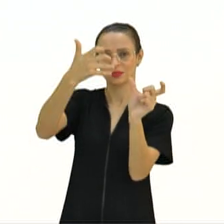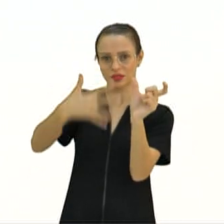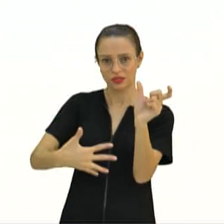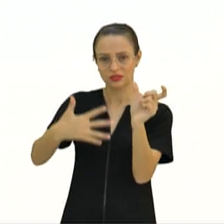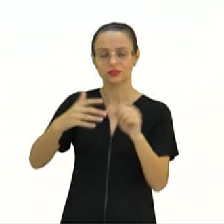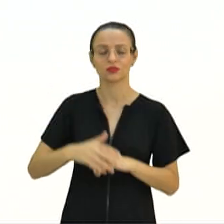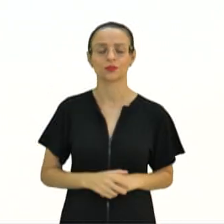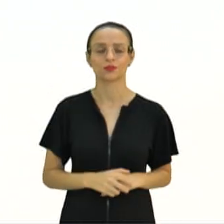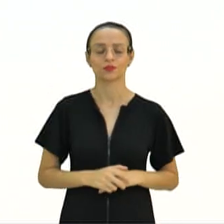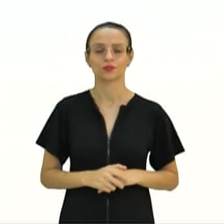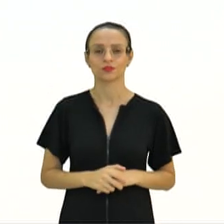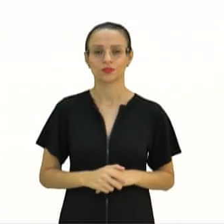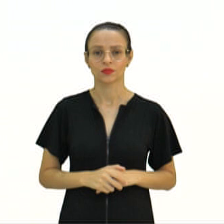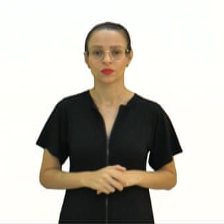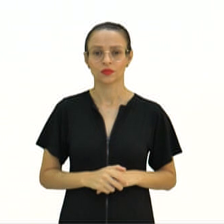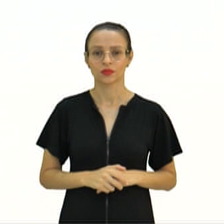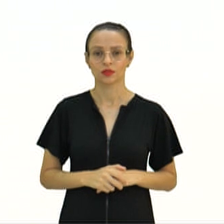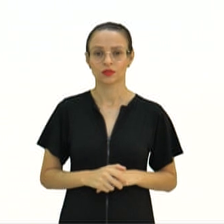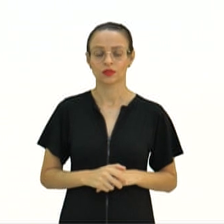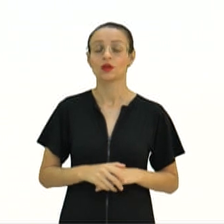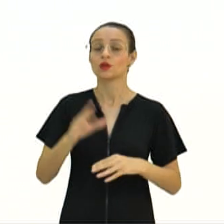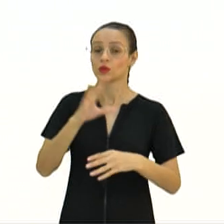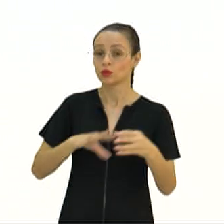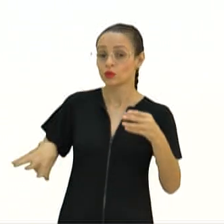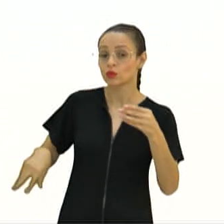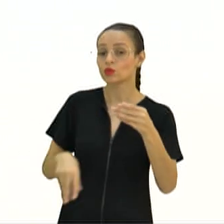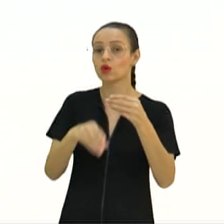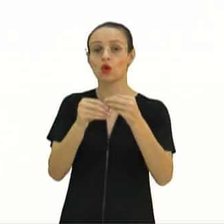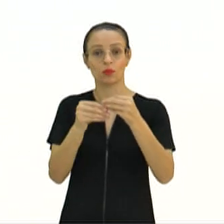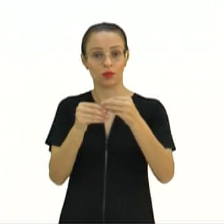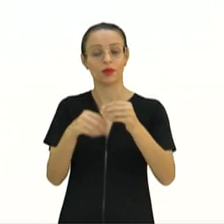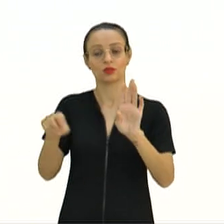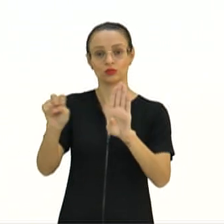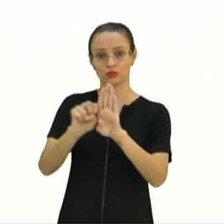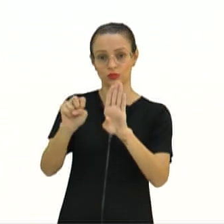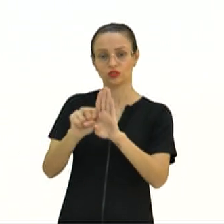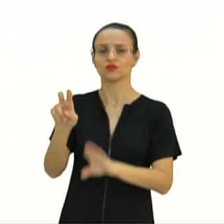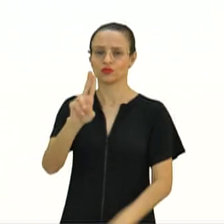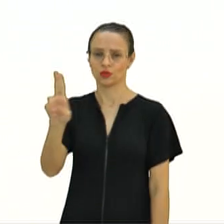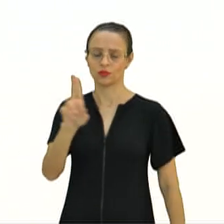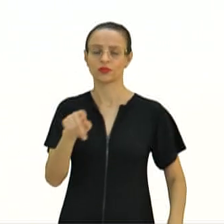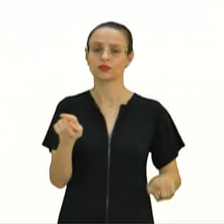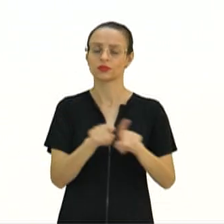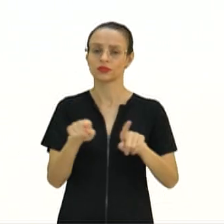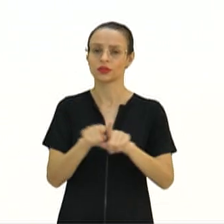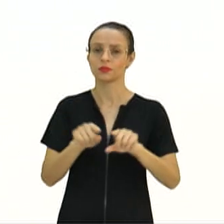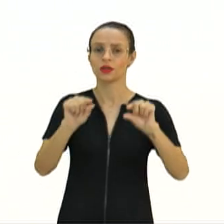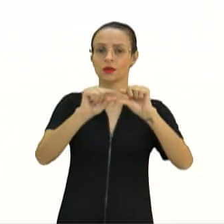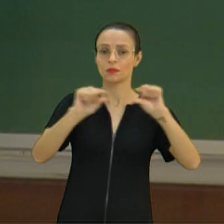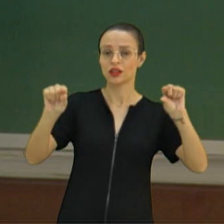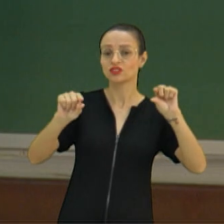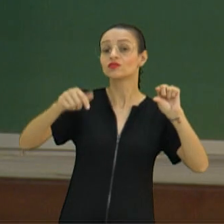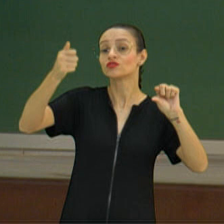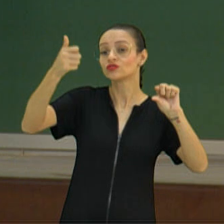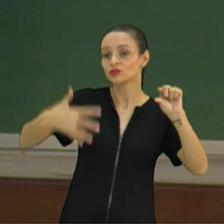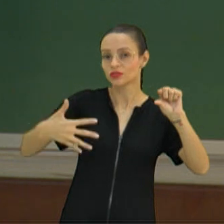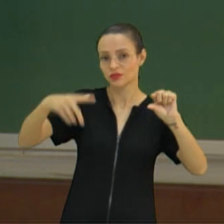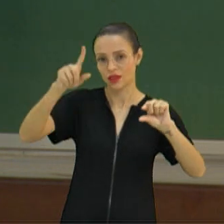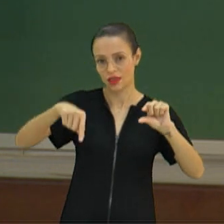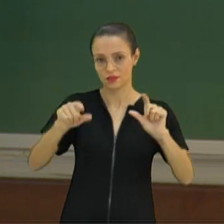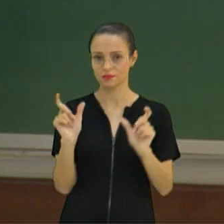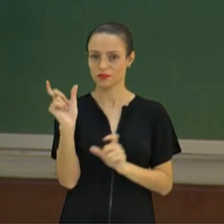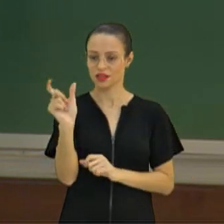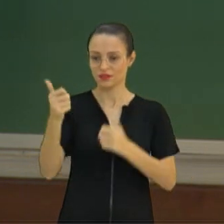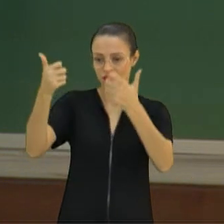termo. Temos o complemento nominal, que completa um nome. E temos o predicativo, que é uma característica.